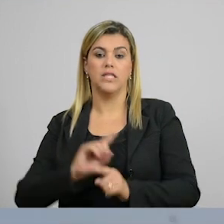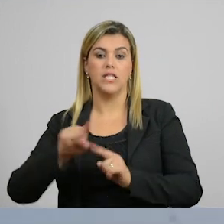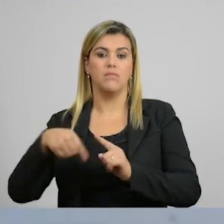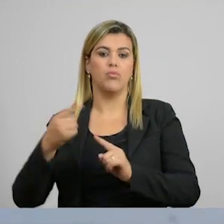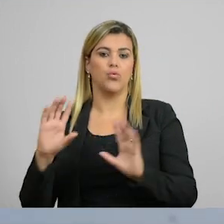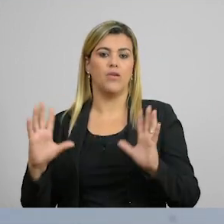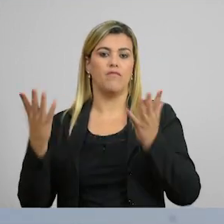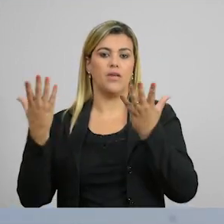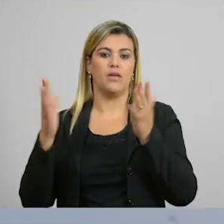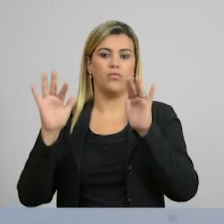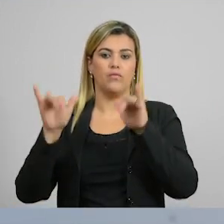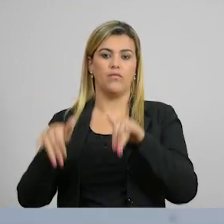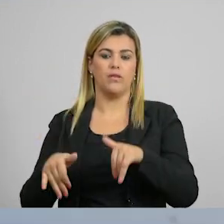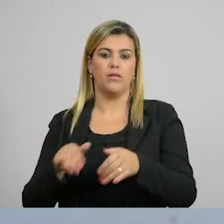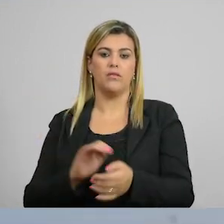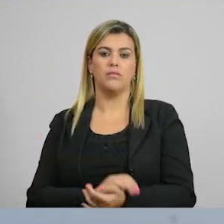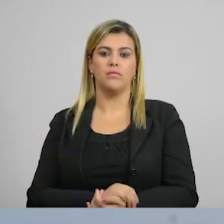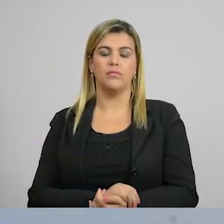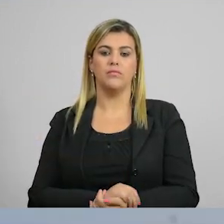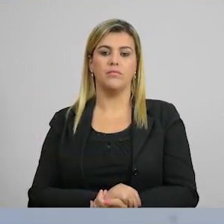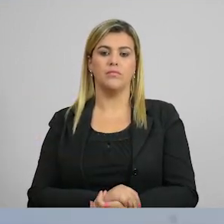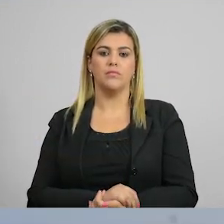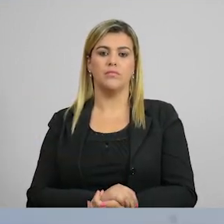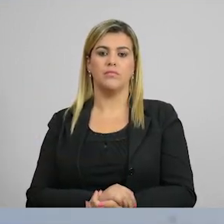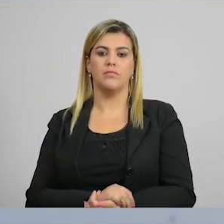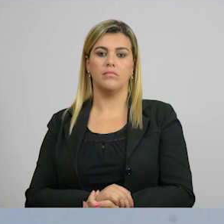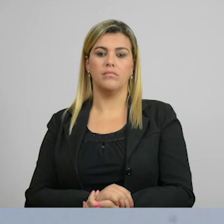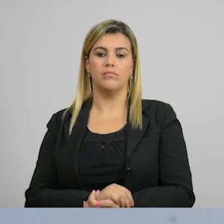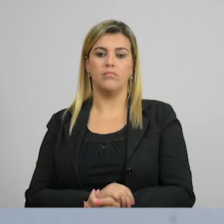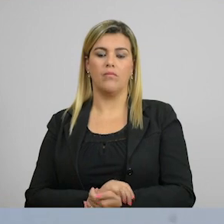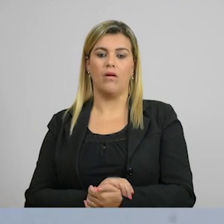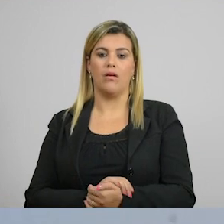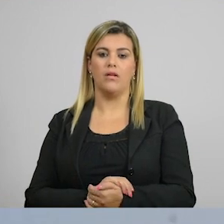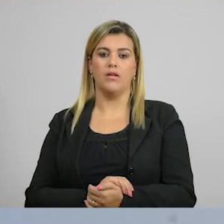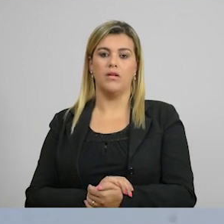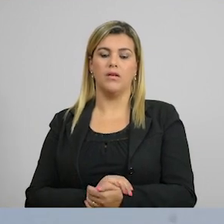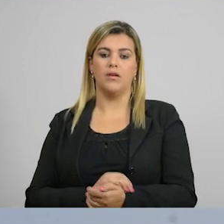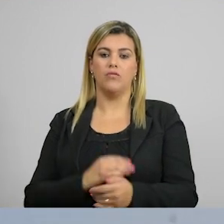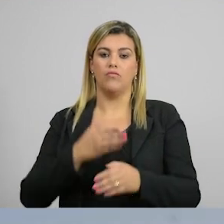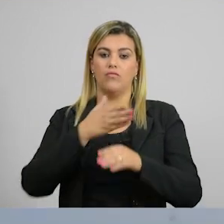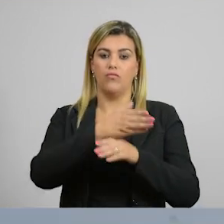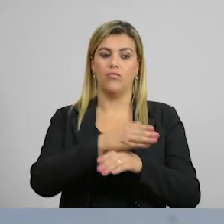Após o evento, fomos a um estúdio,